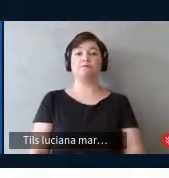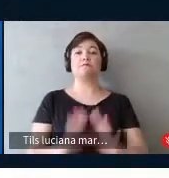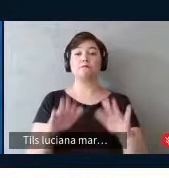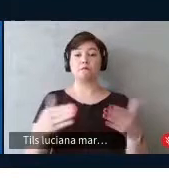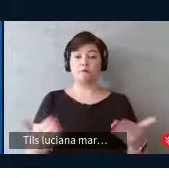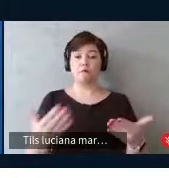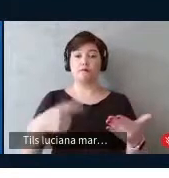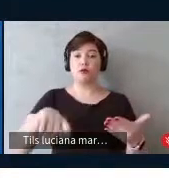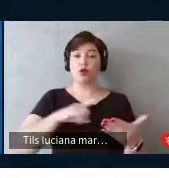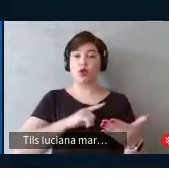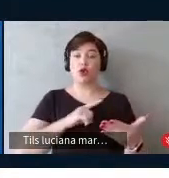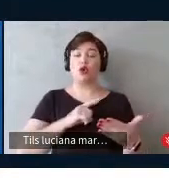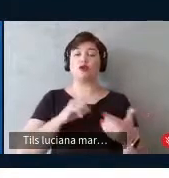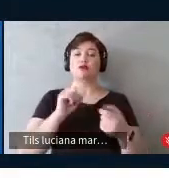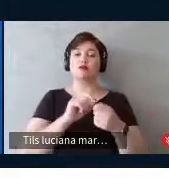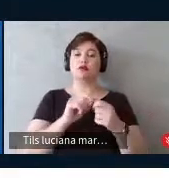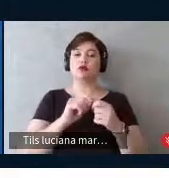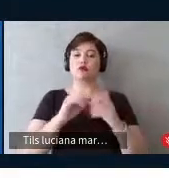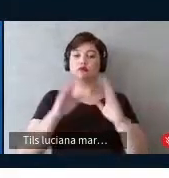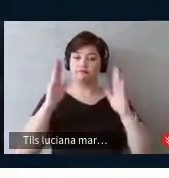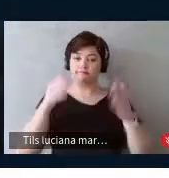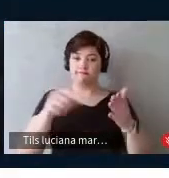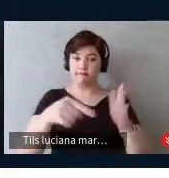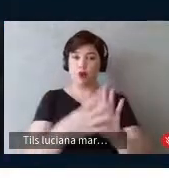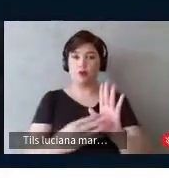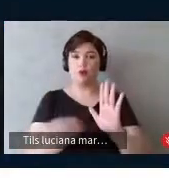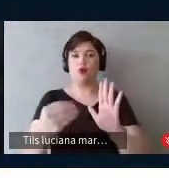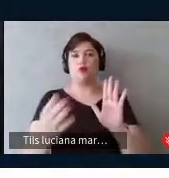chegamos, enfim, a esse modelo,